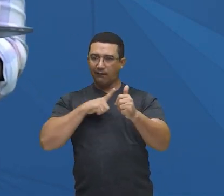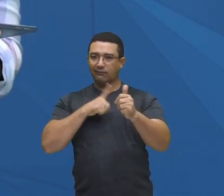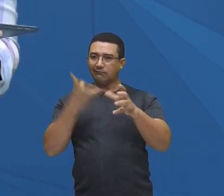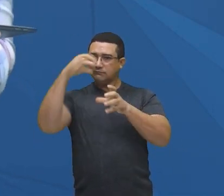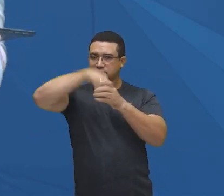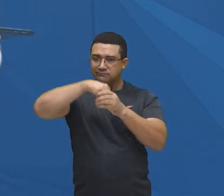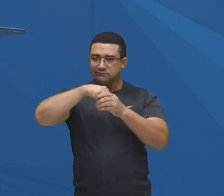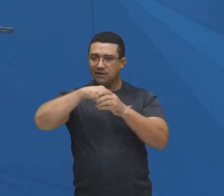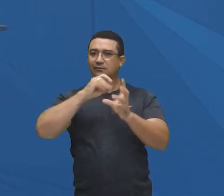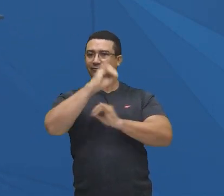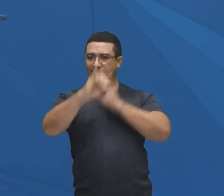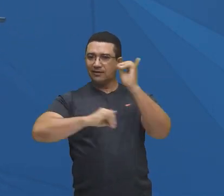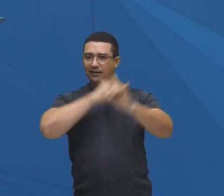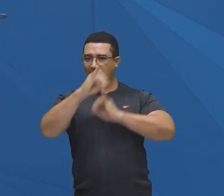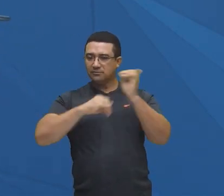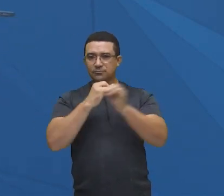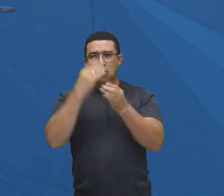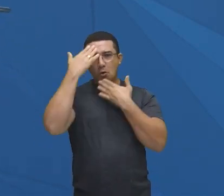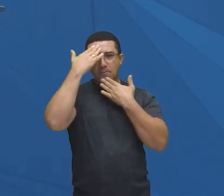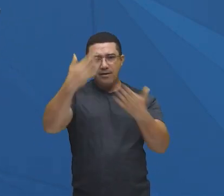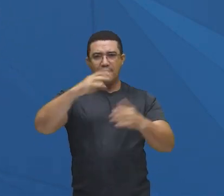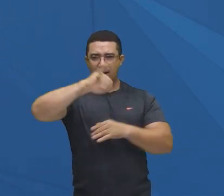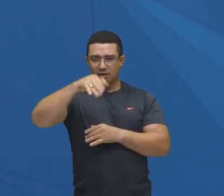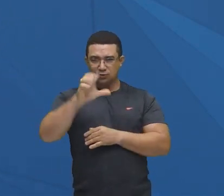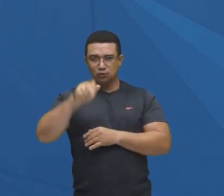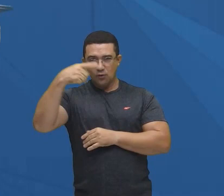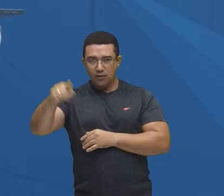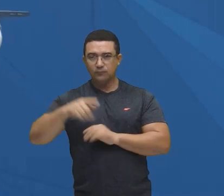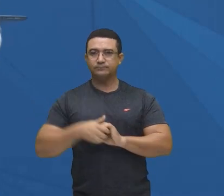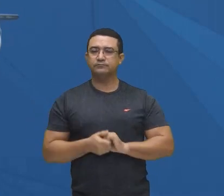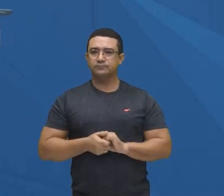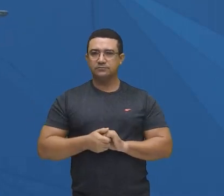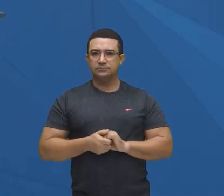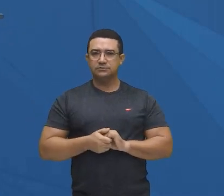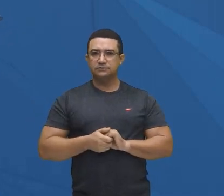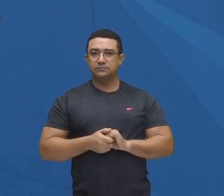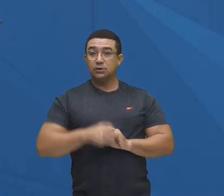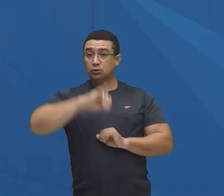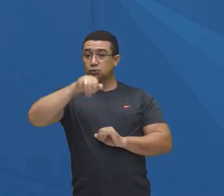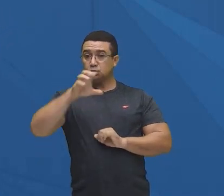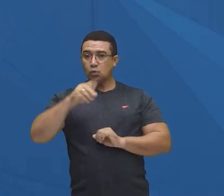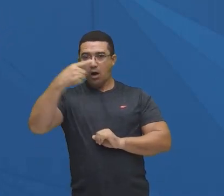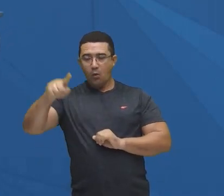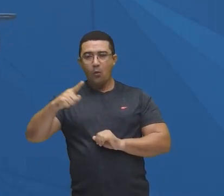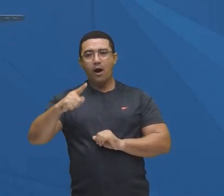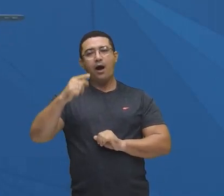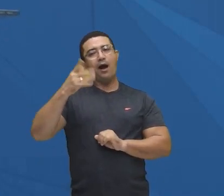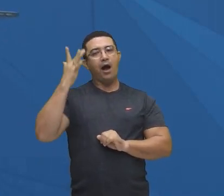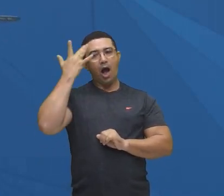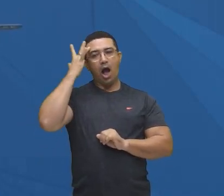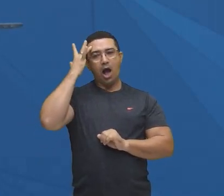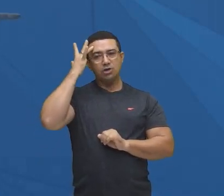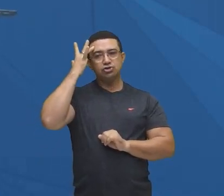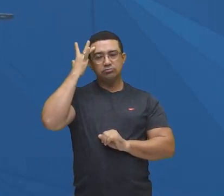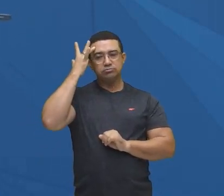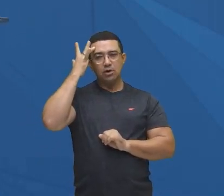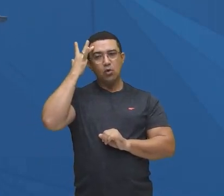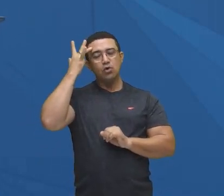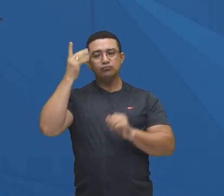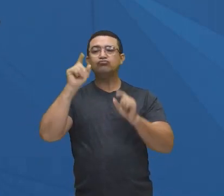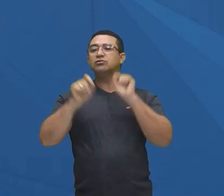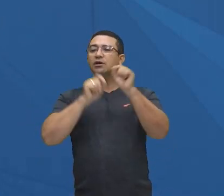legal. Obrigada, João. Ele acredita, olha só, que o mundo virtual ele está na internet. Está altamente ligado